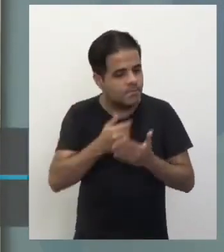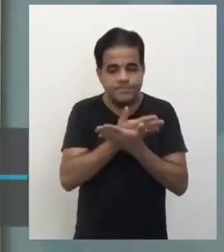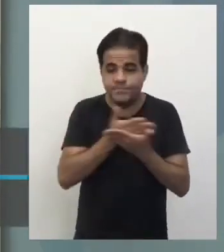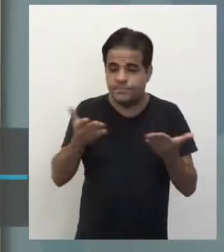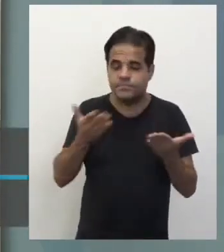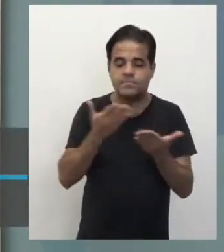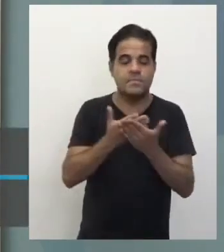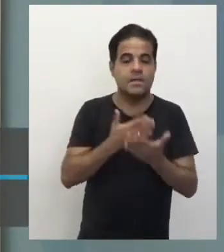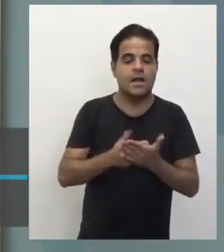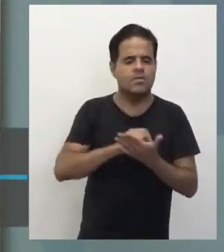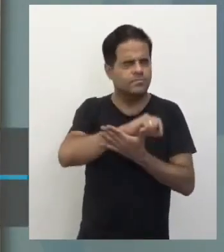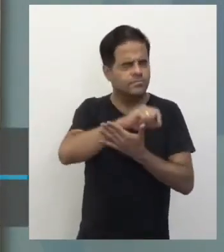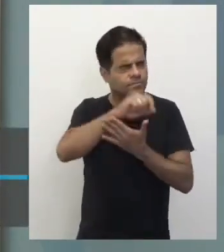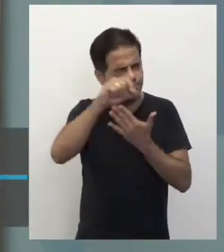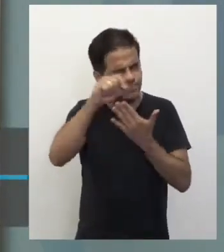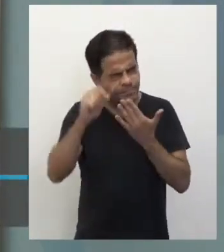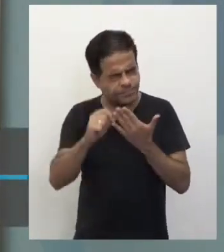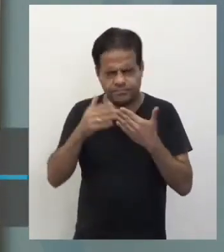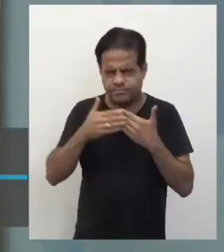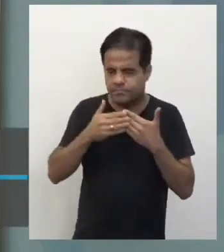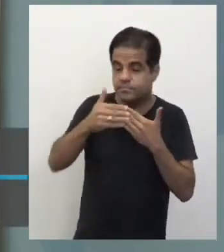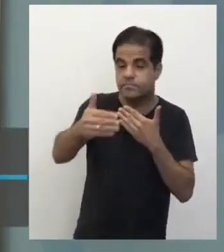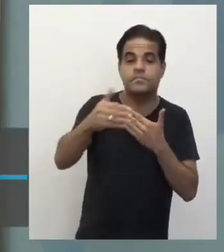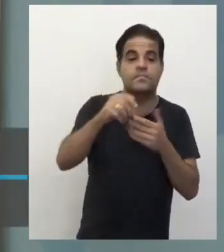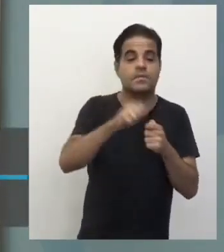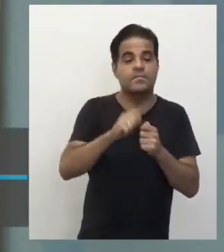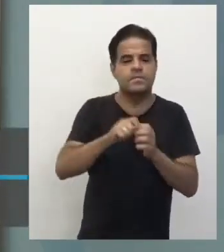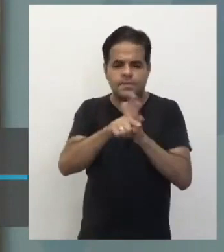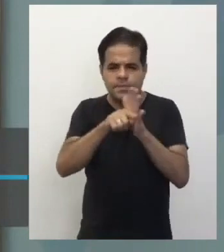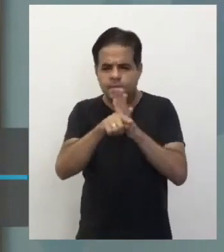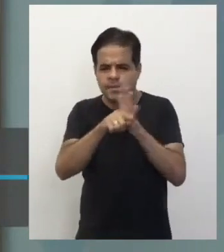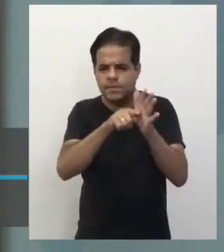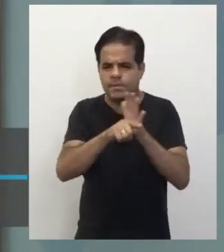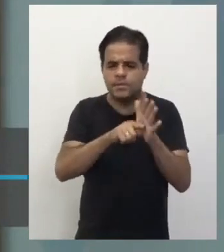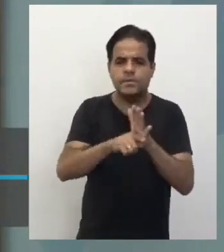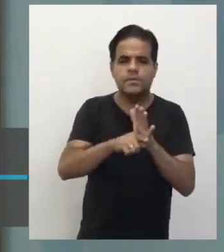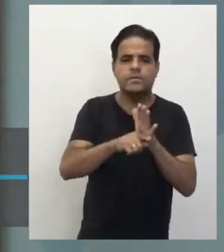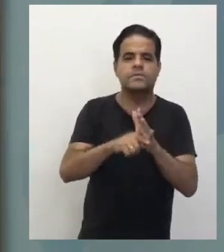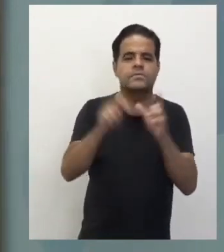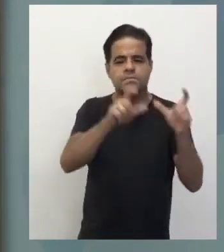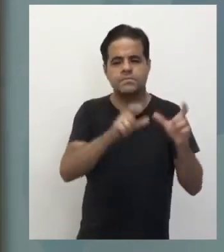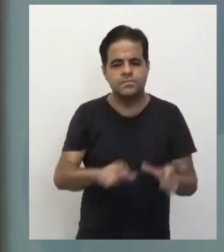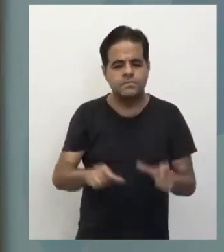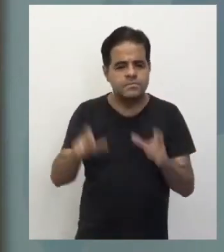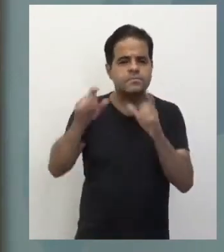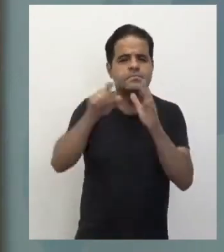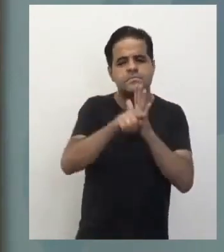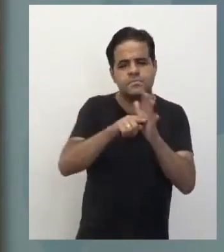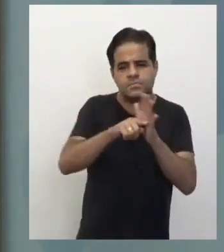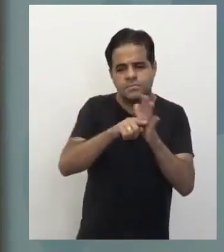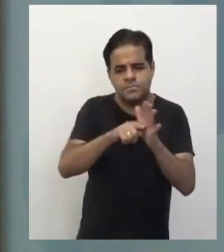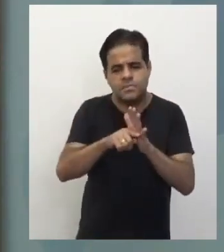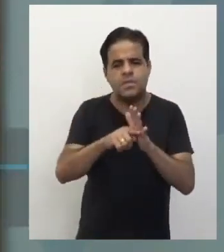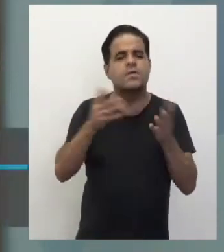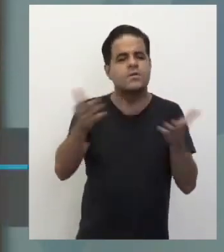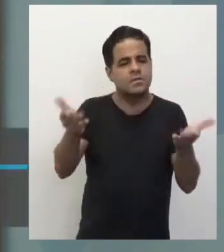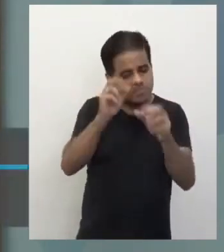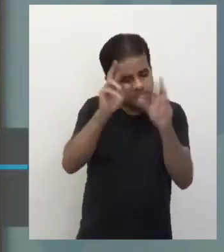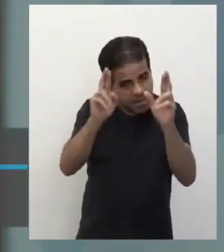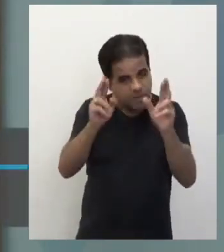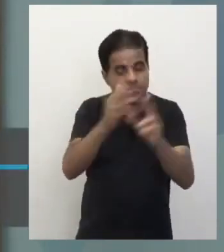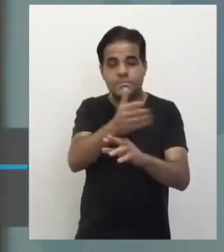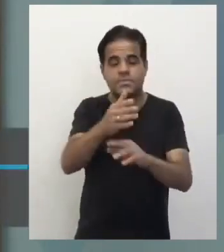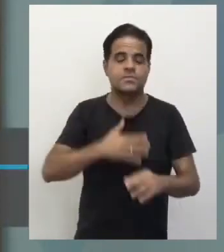uma aula cheia de... nós vamos fazer muitas análises iconográficas e está muito bonita. Espero que vocês